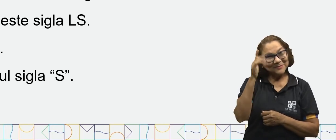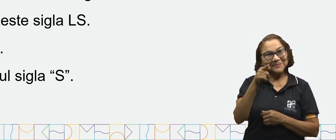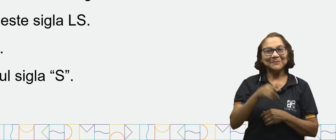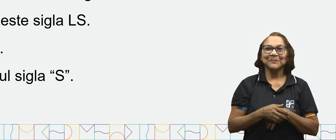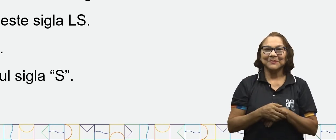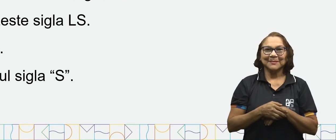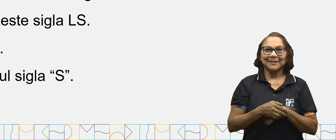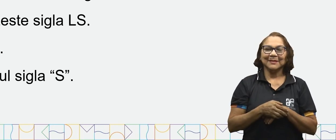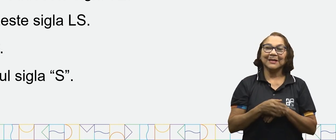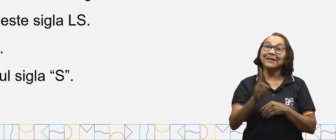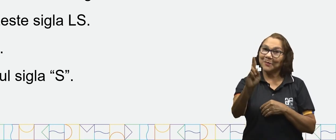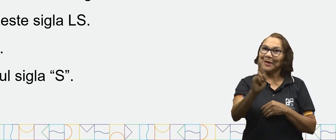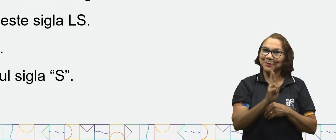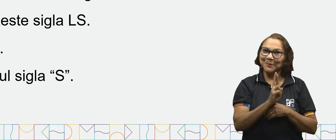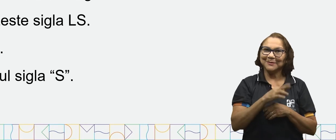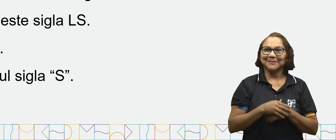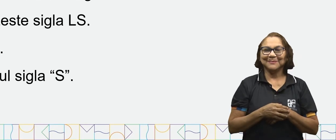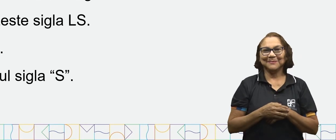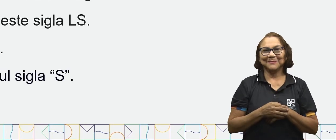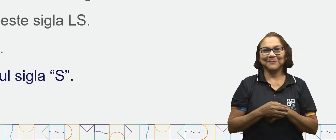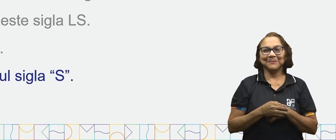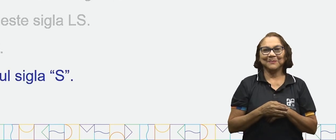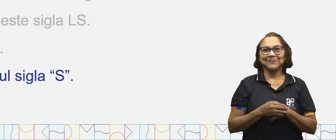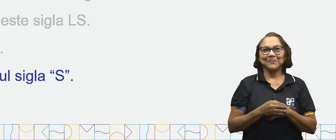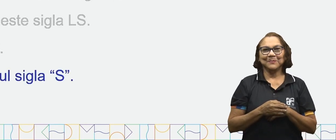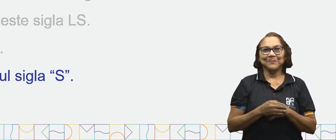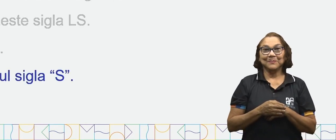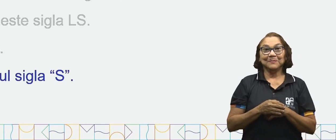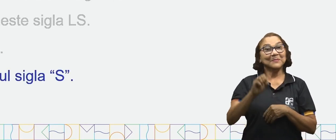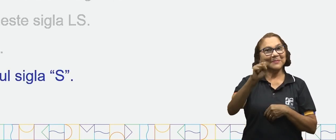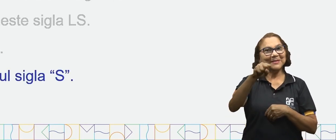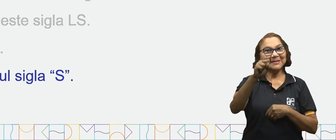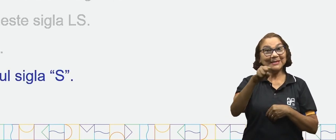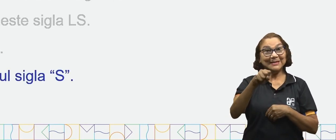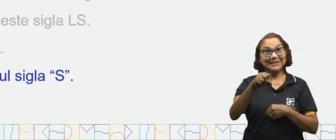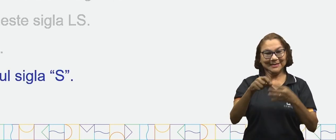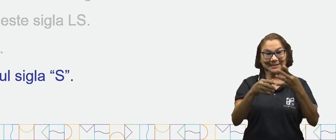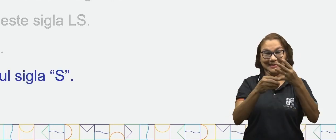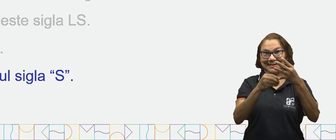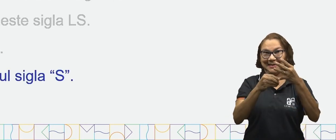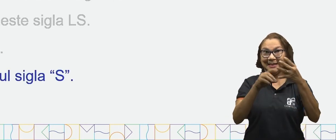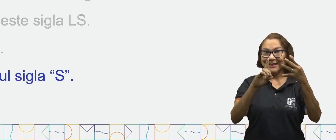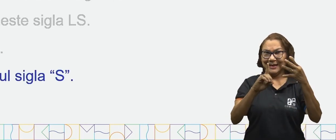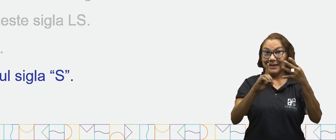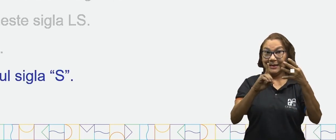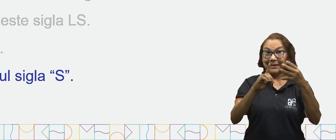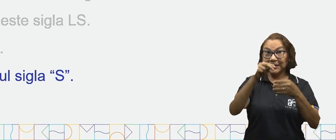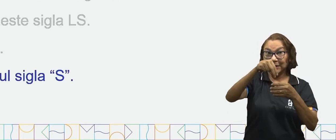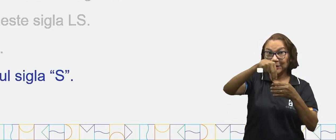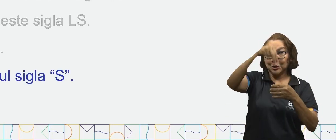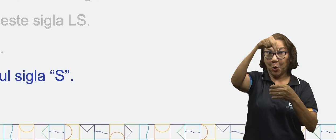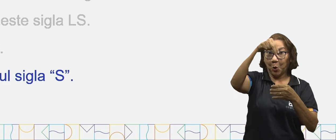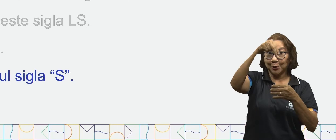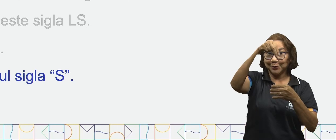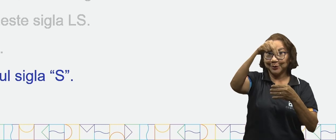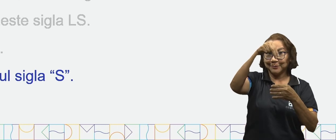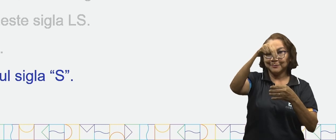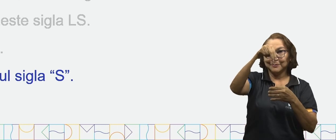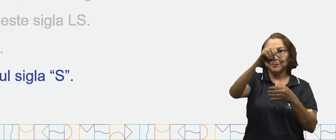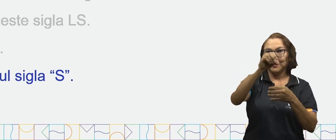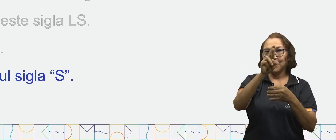D, Norte, sigla N, e Sul, sigla S. Eu tenho certeza que vocês